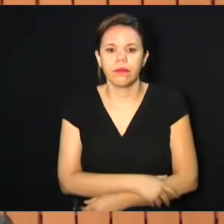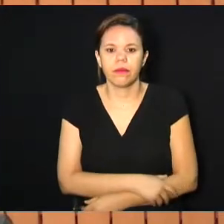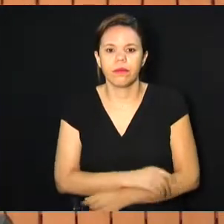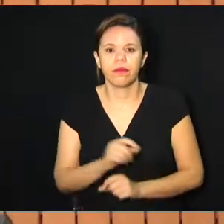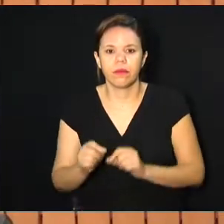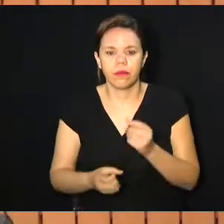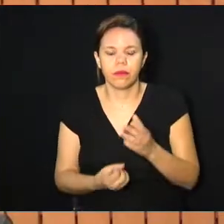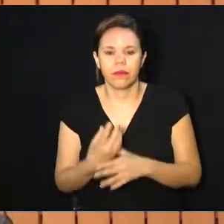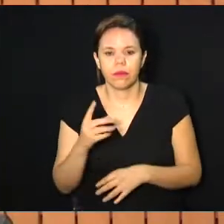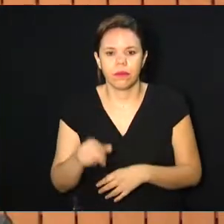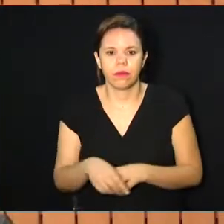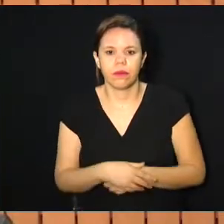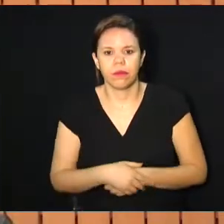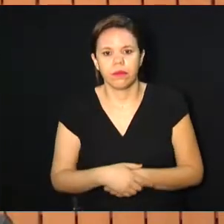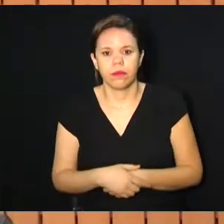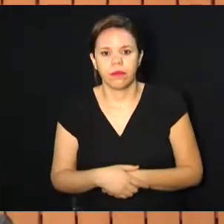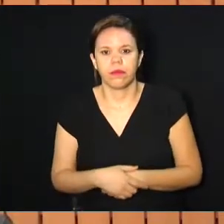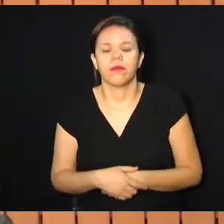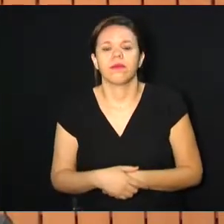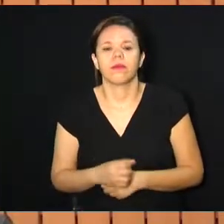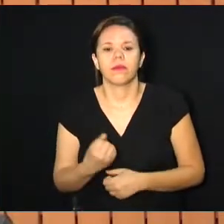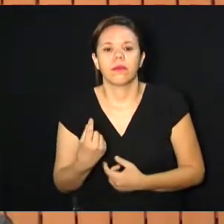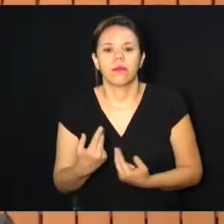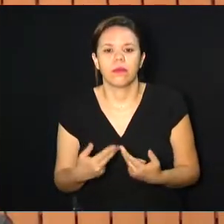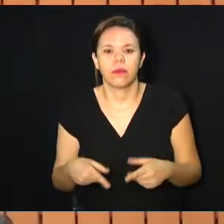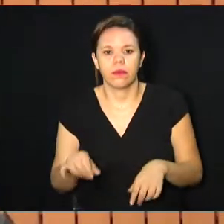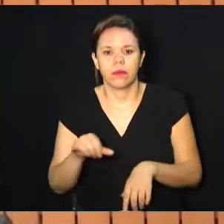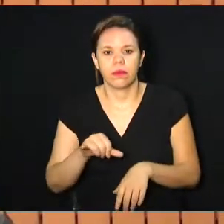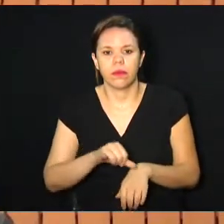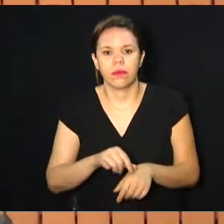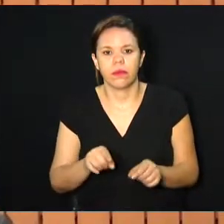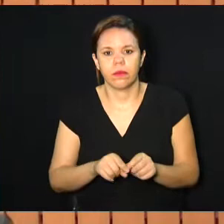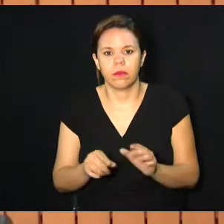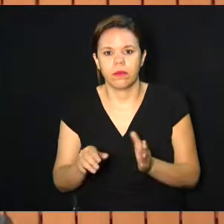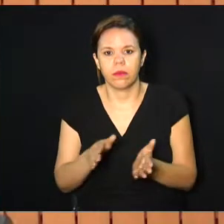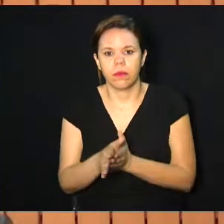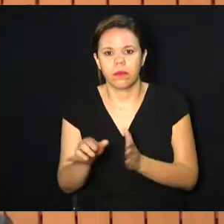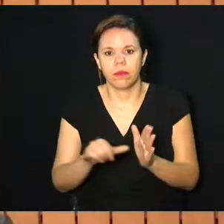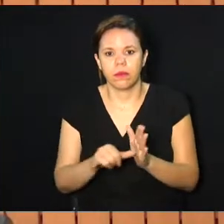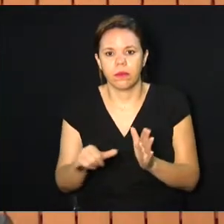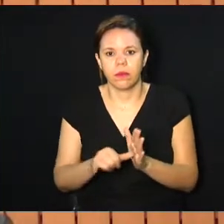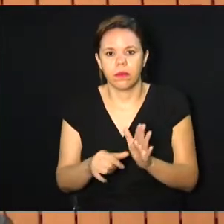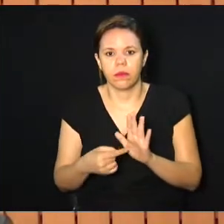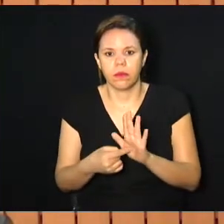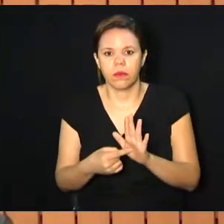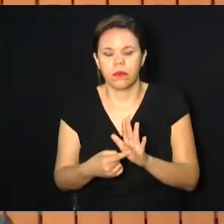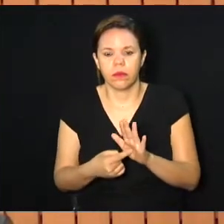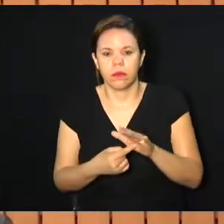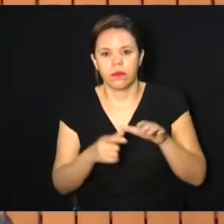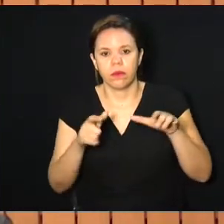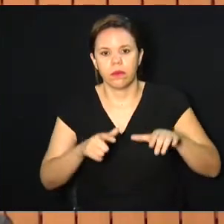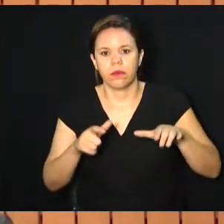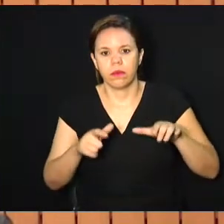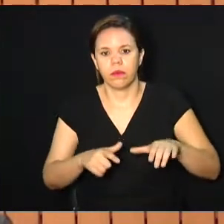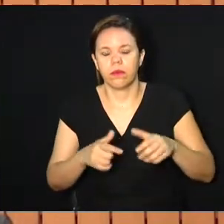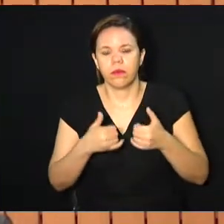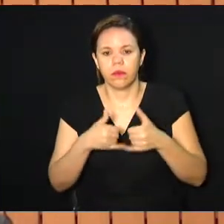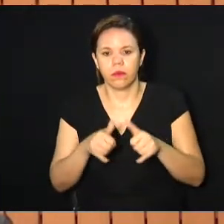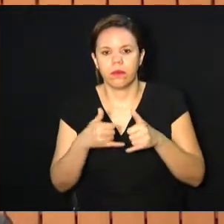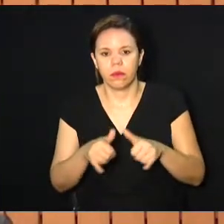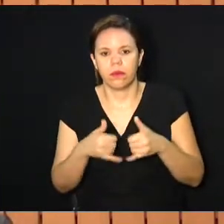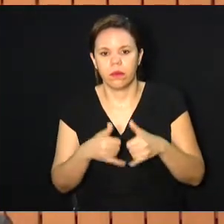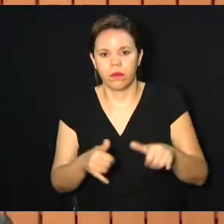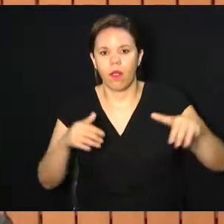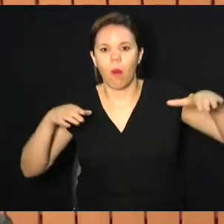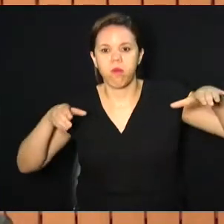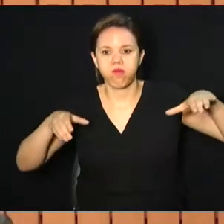que geram isso. E um dos elementos centrais, o edital, na verdade, é bastante vago, que são as garagens, né? Os ônibus, quando não estão